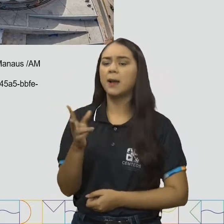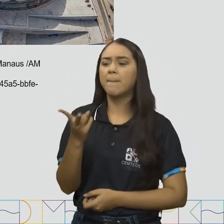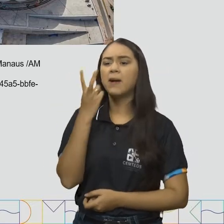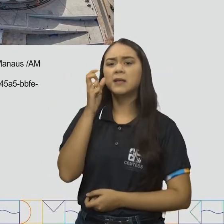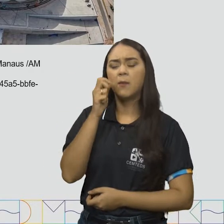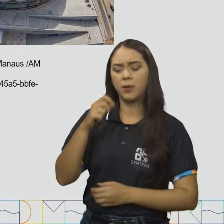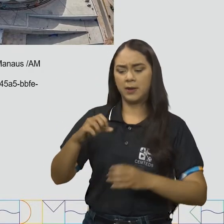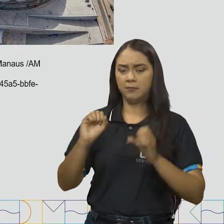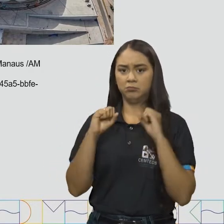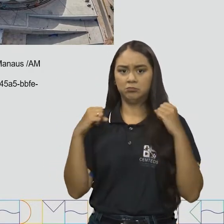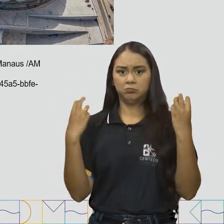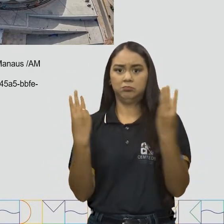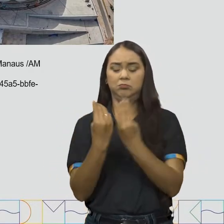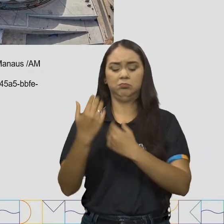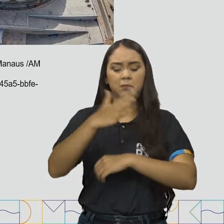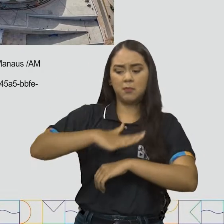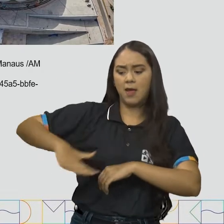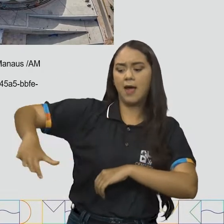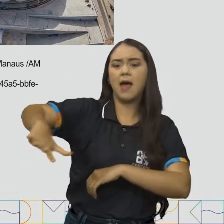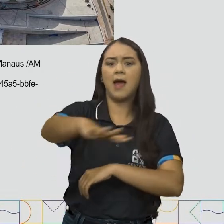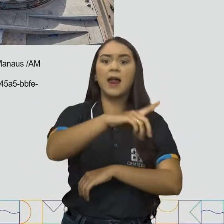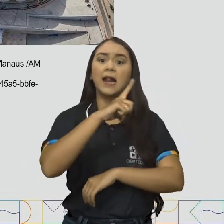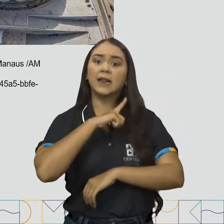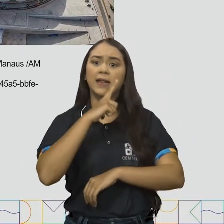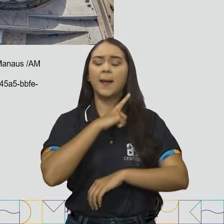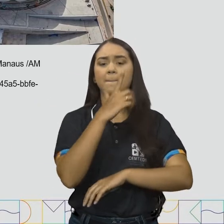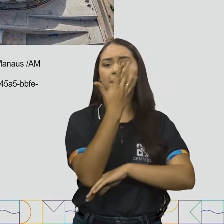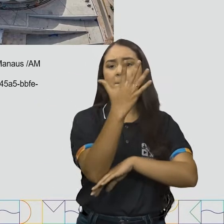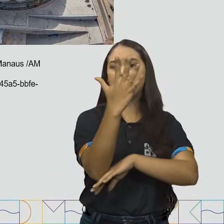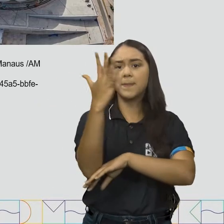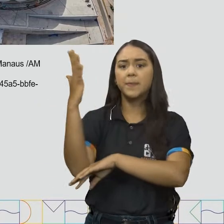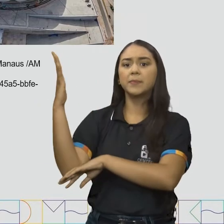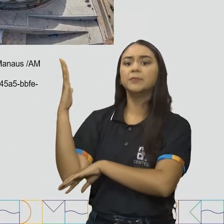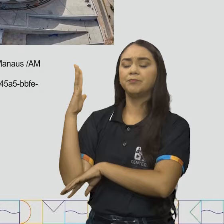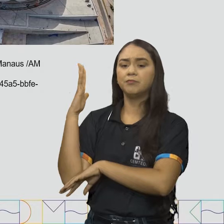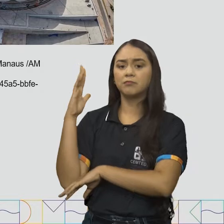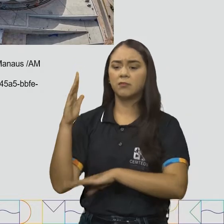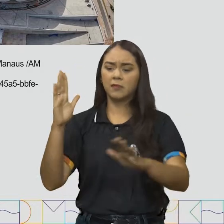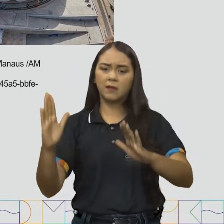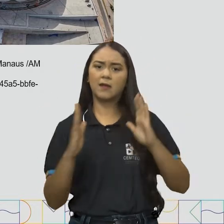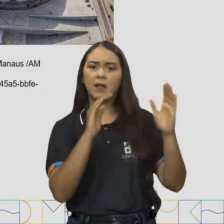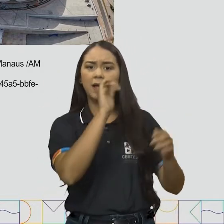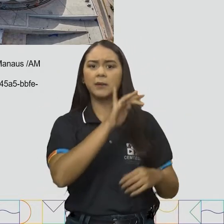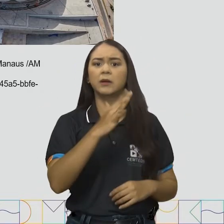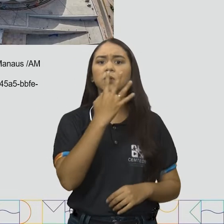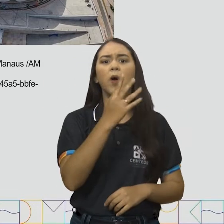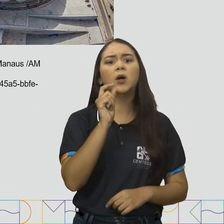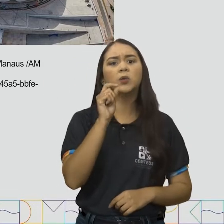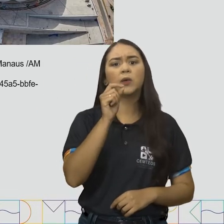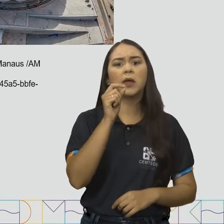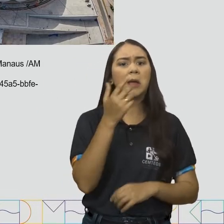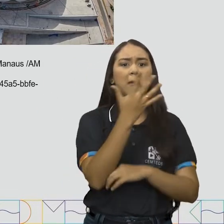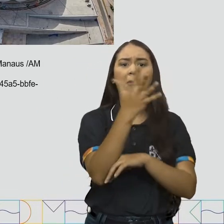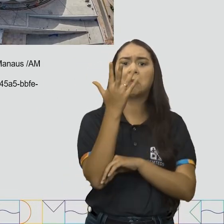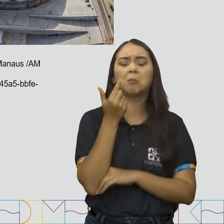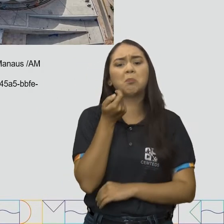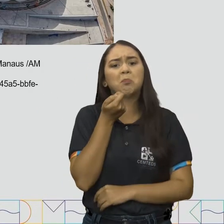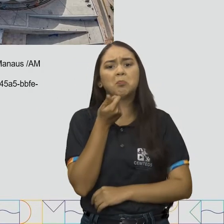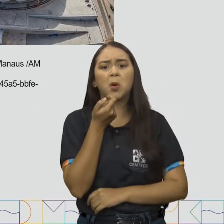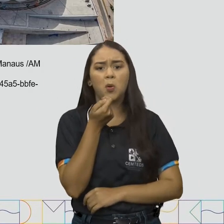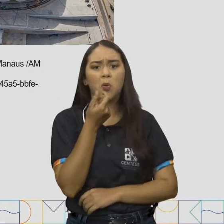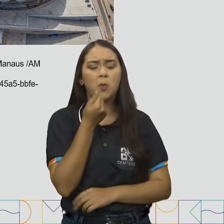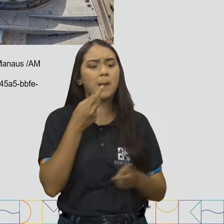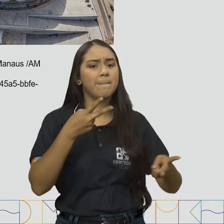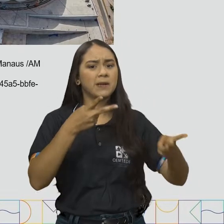redor do Vivaldão existe muita vegetação. Já observamos na imagem 4, essa vegetação foi reduzida.